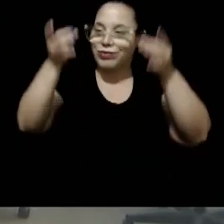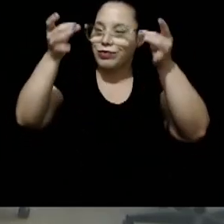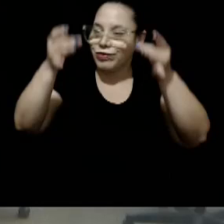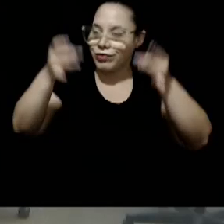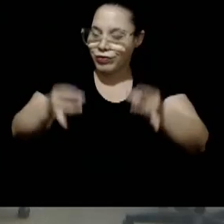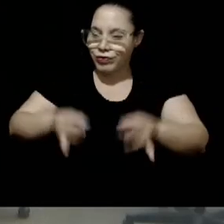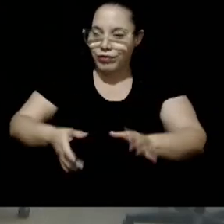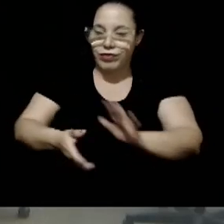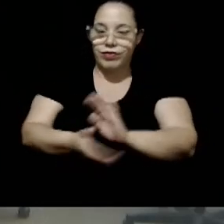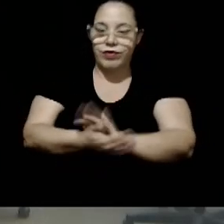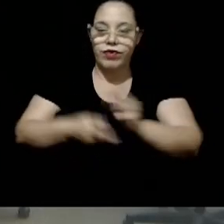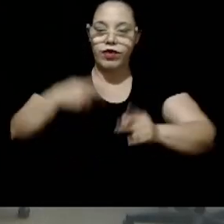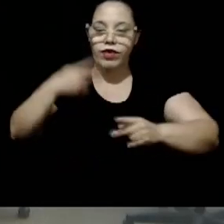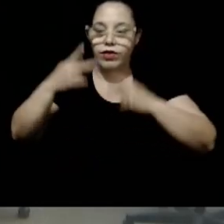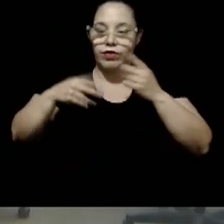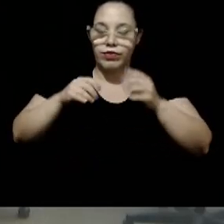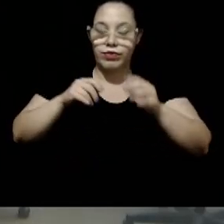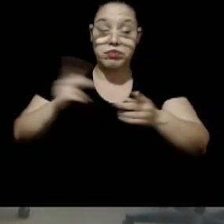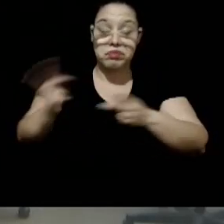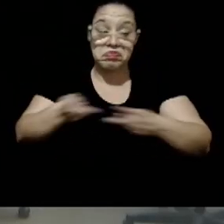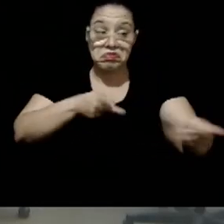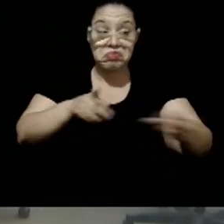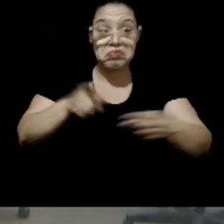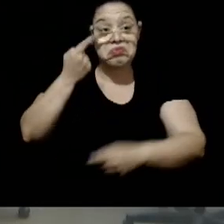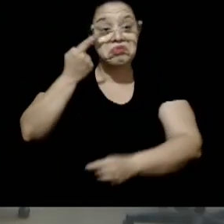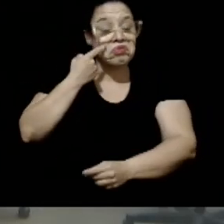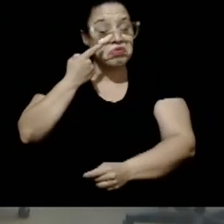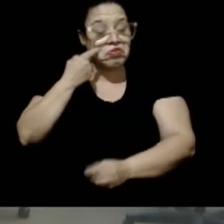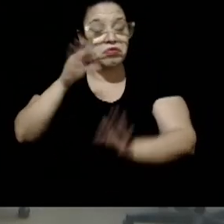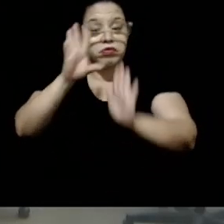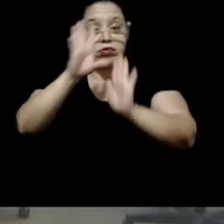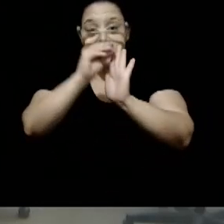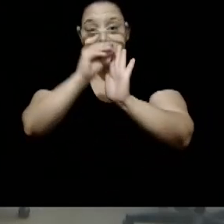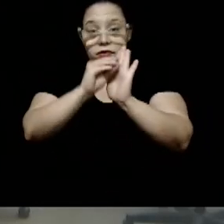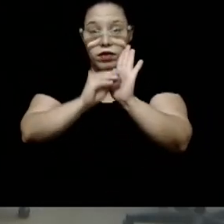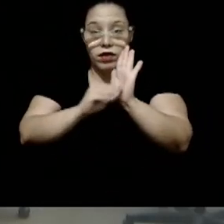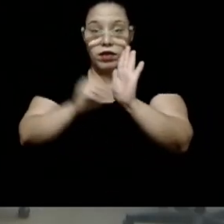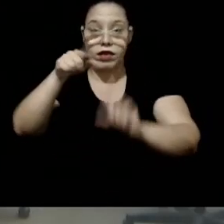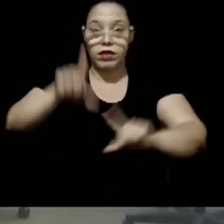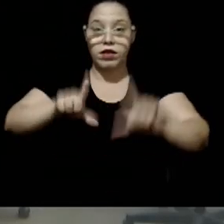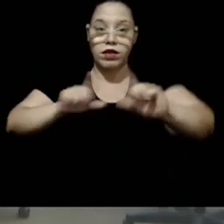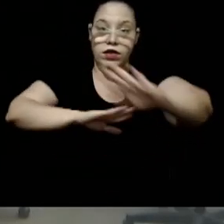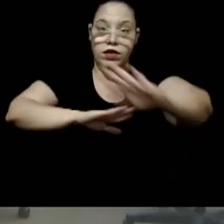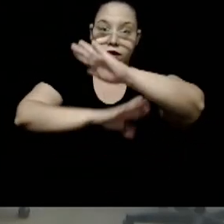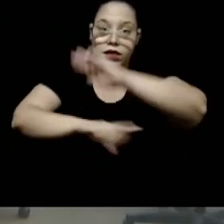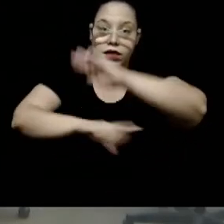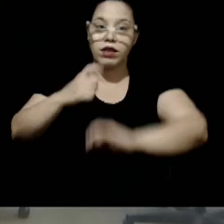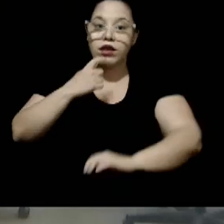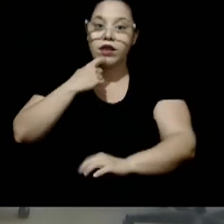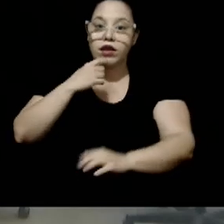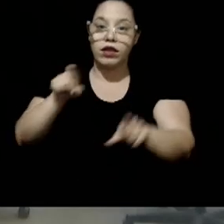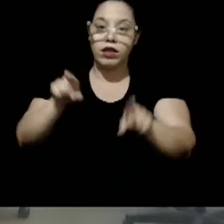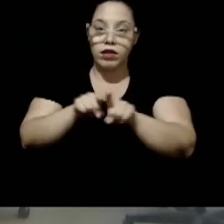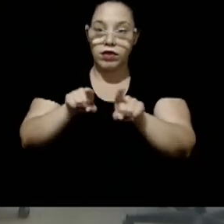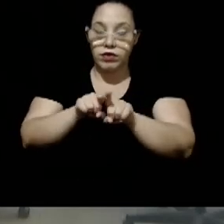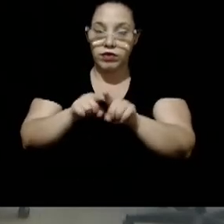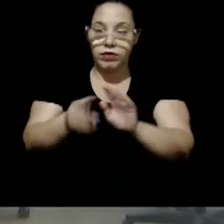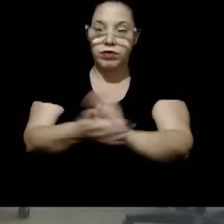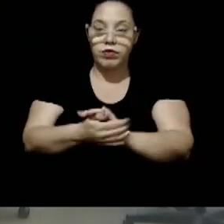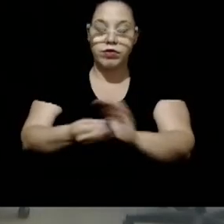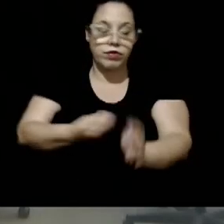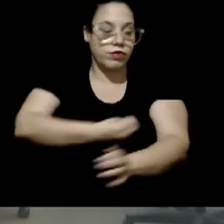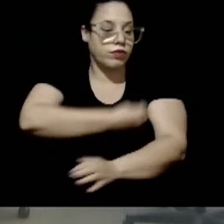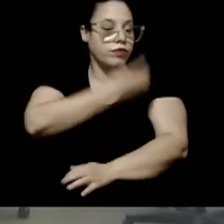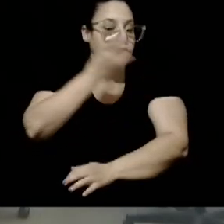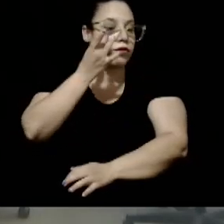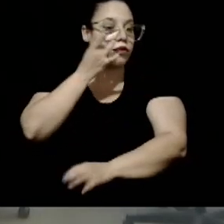participar para conferir a nossa programação aqui da TV Câmara Campinas e também participar ao vivo do nosso jornal